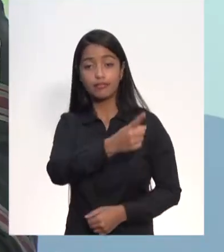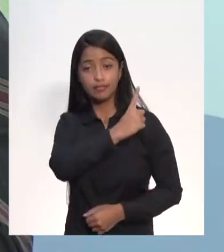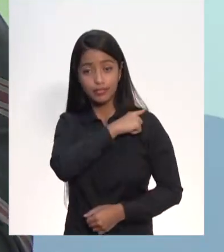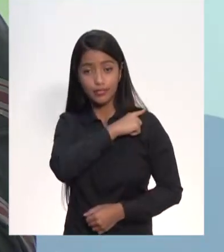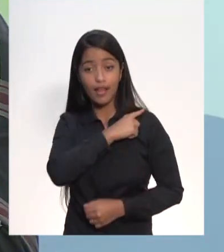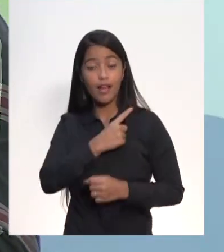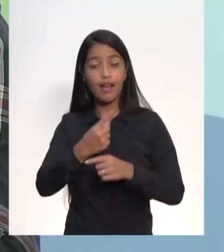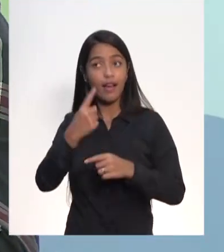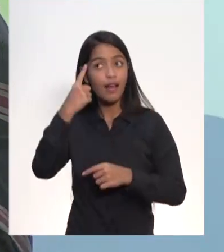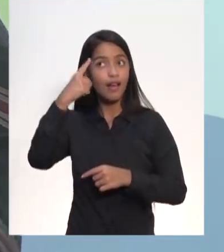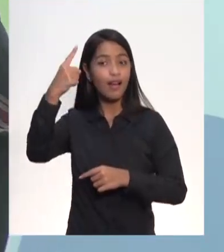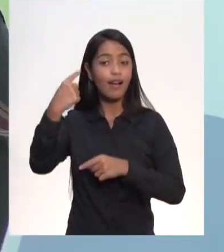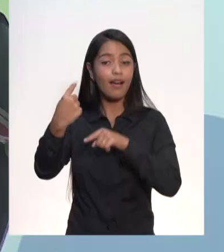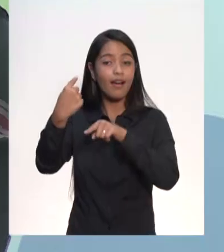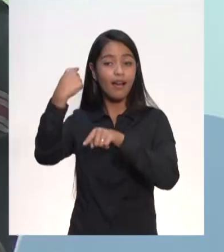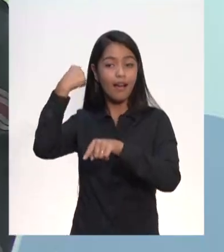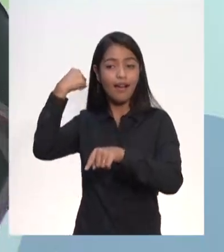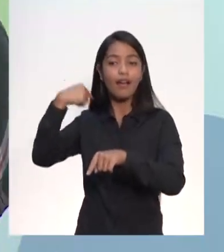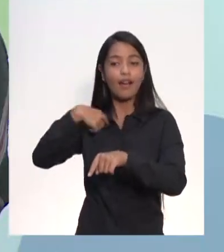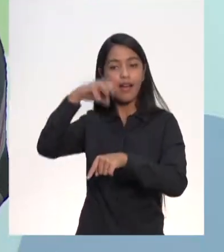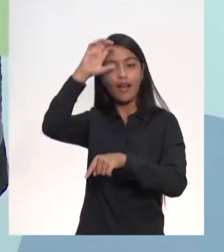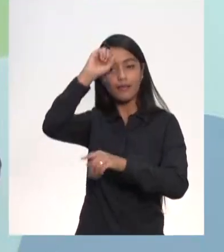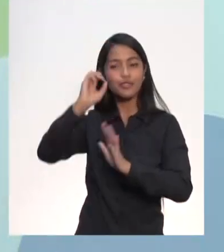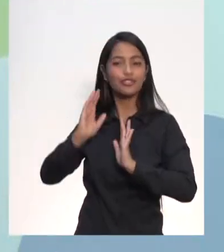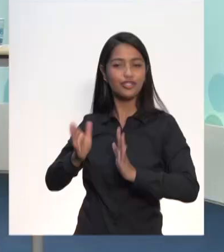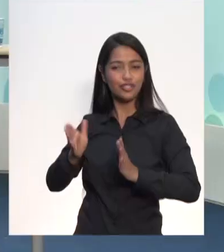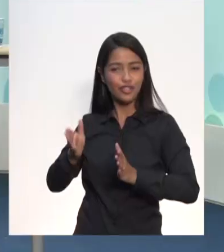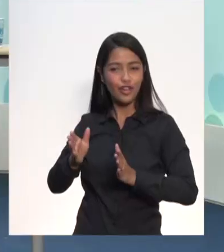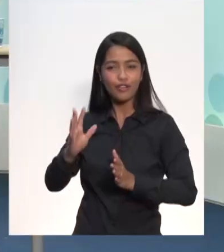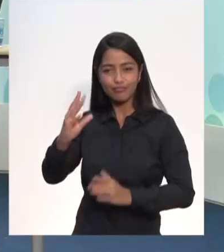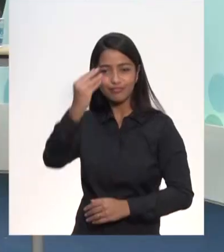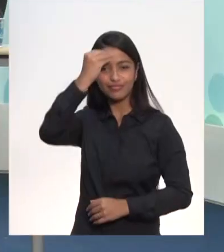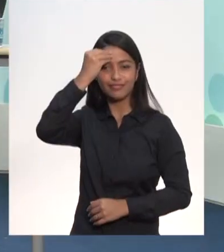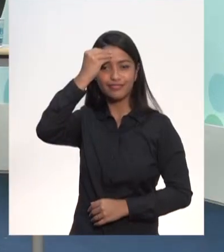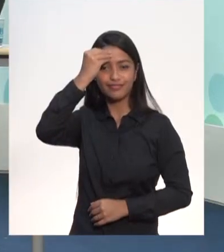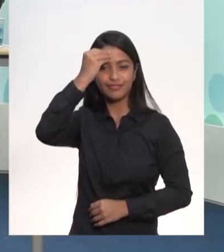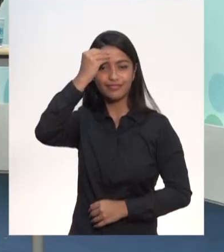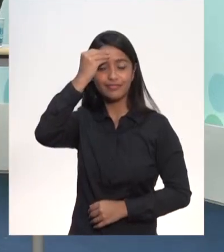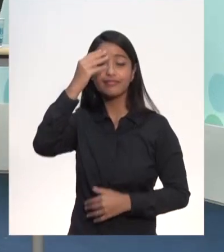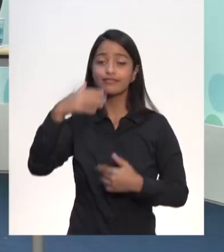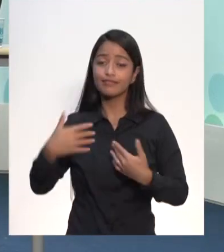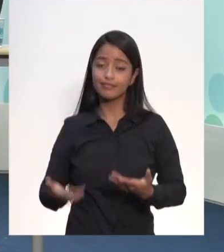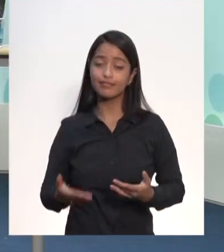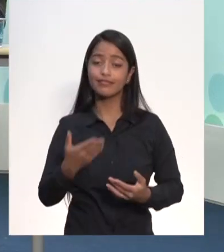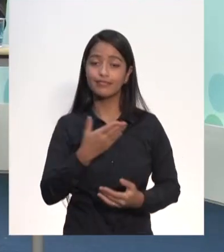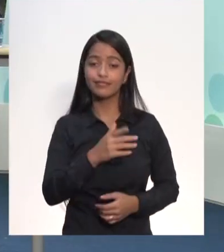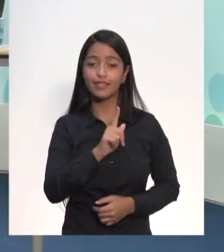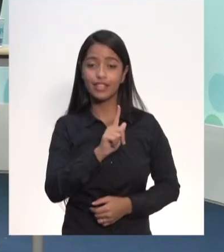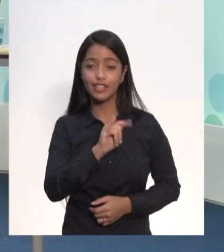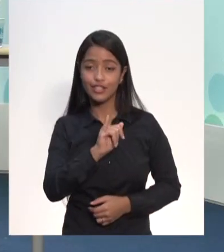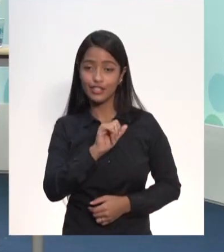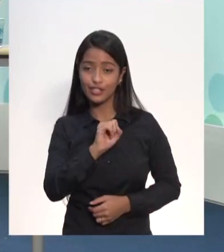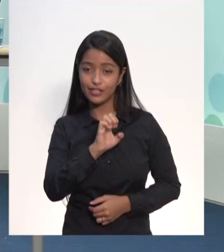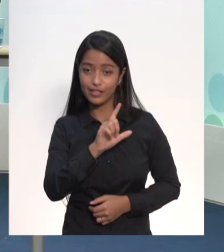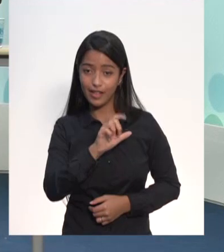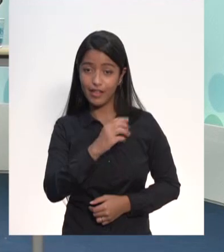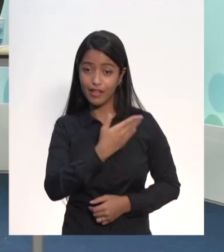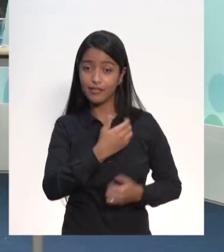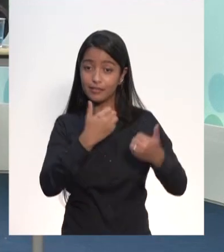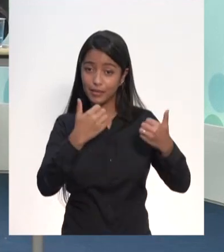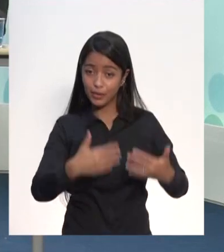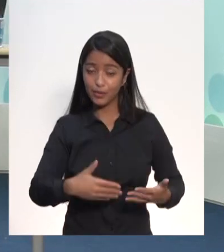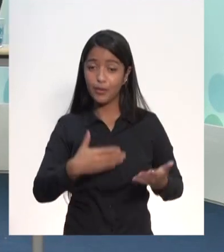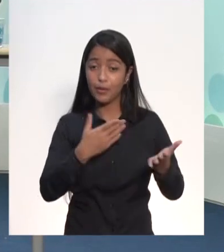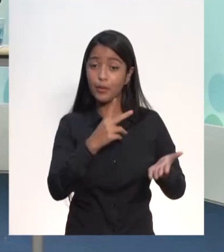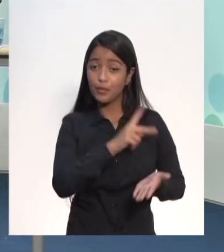bagagem. Daí que o professor, conforme a professora Gisele falou, a escola, o professor, ele